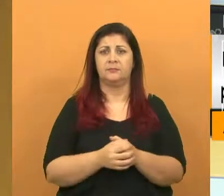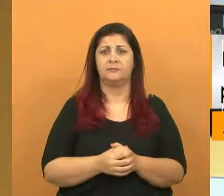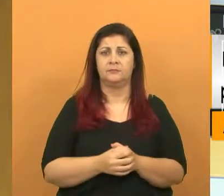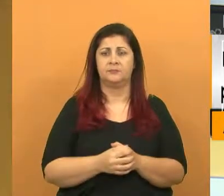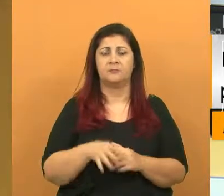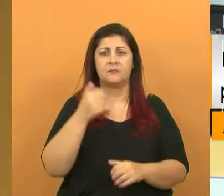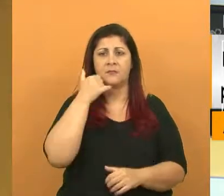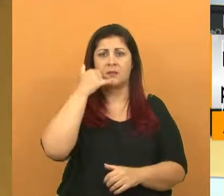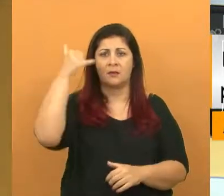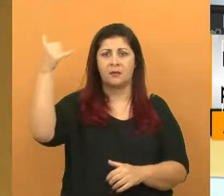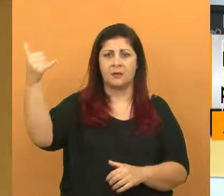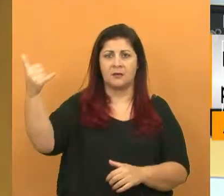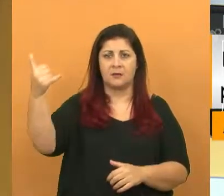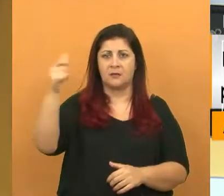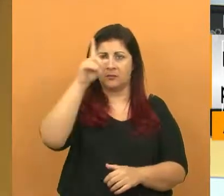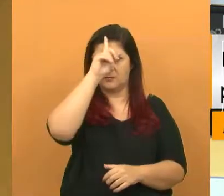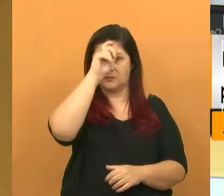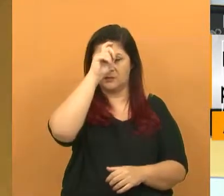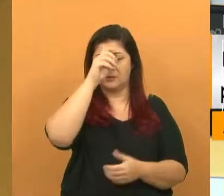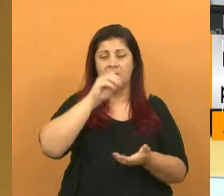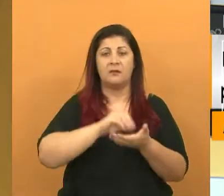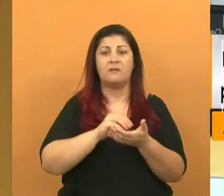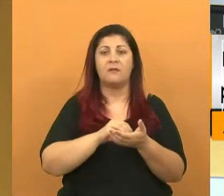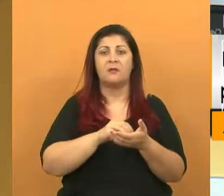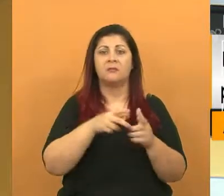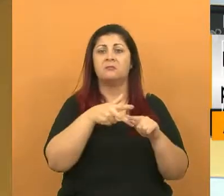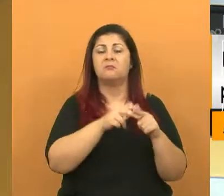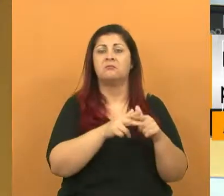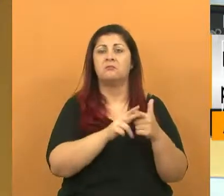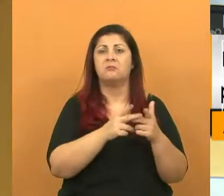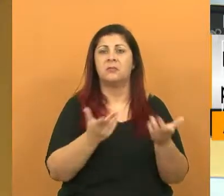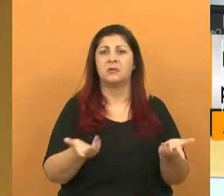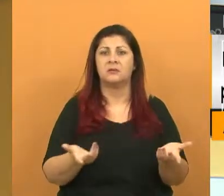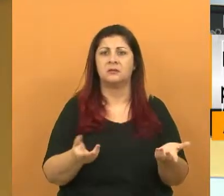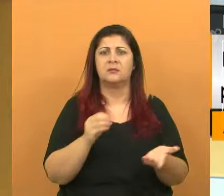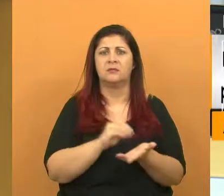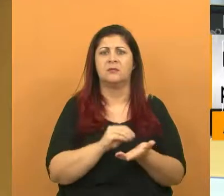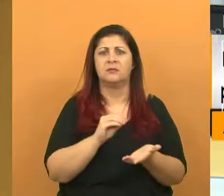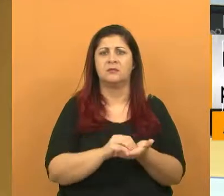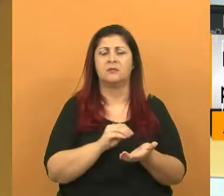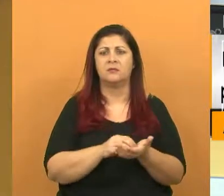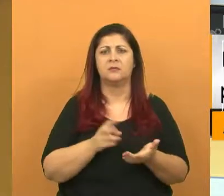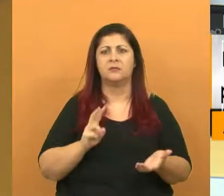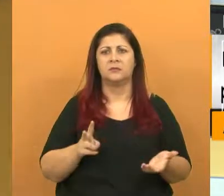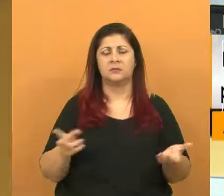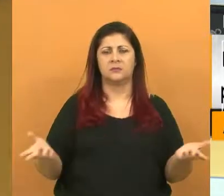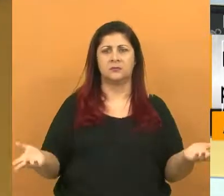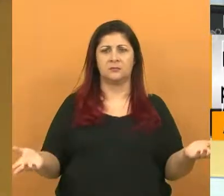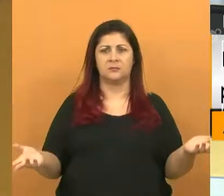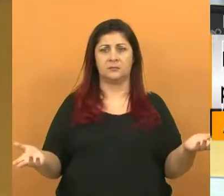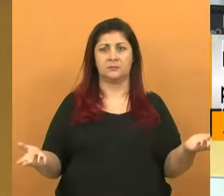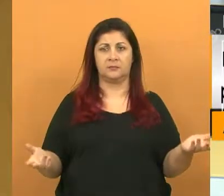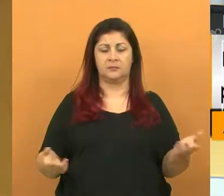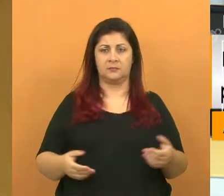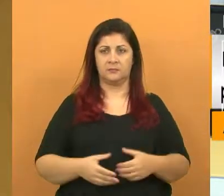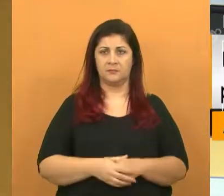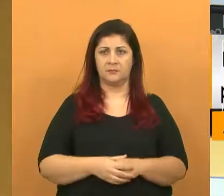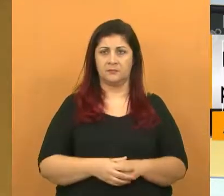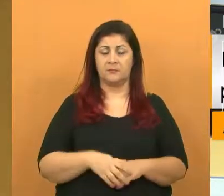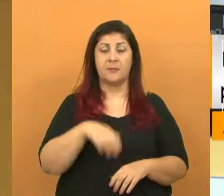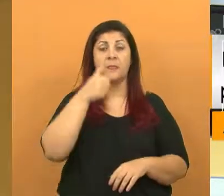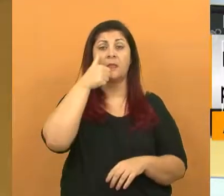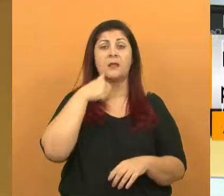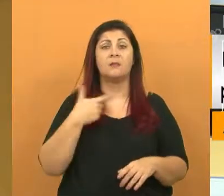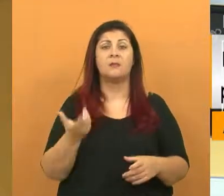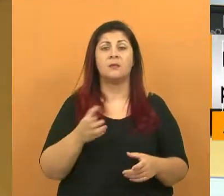Liguei para a Santa Casa, está faltando uma peça. Mandei ligar hoje, está faltando uma peça. Quando vai chegar a peça disso aí? E as mulheres da